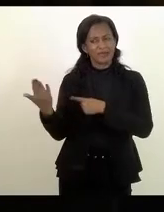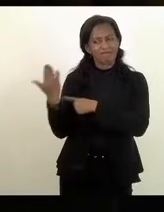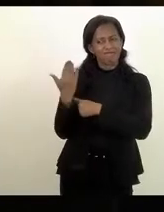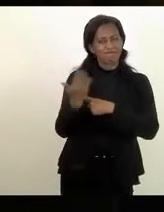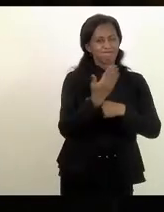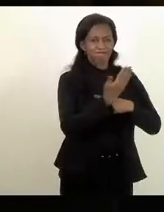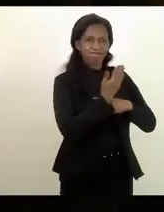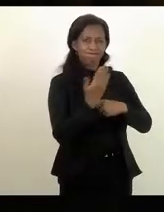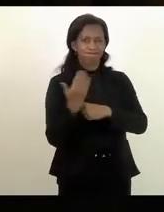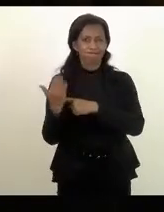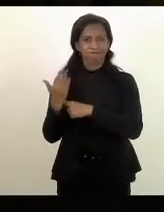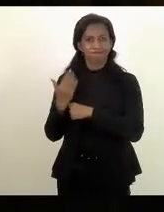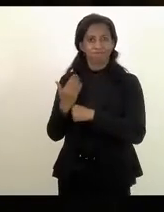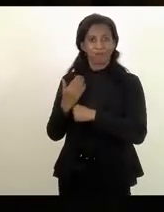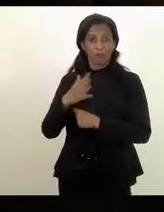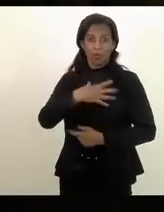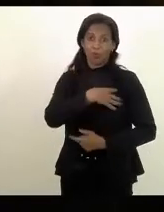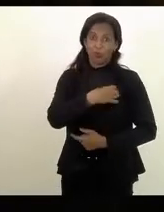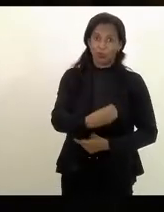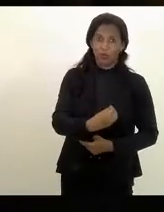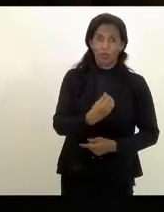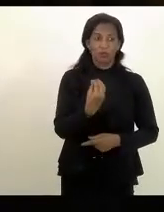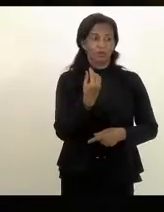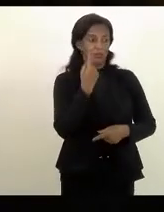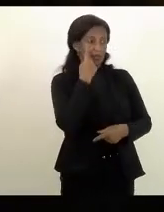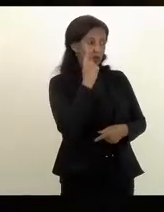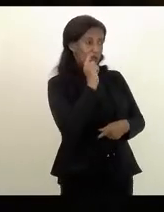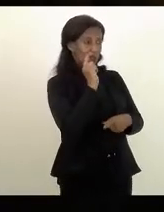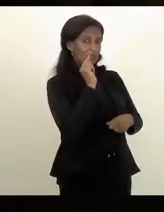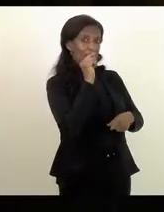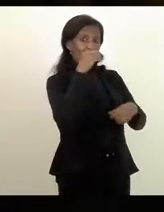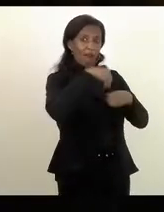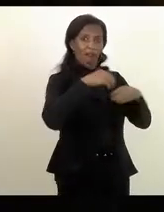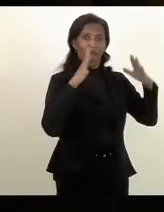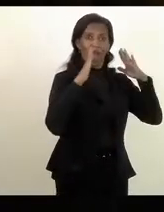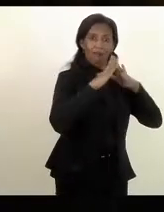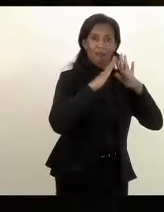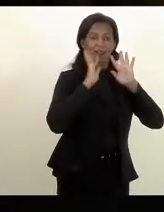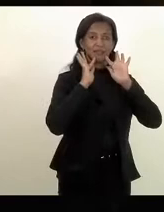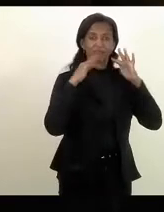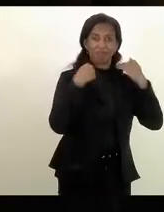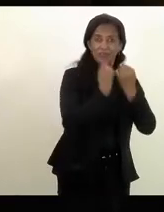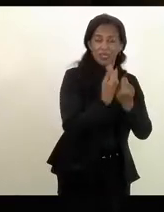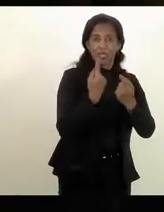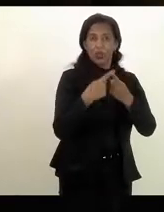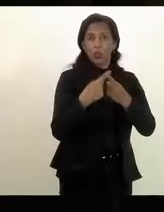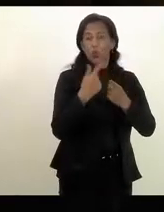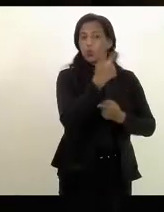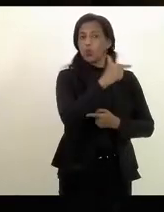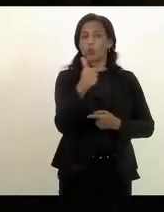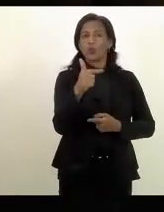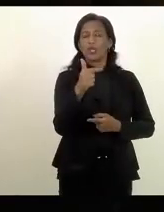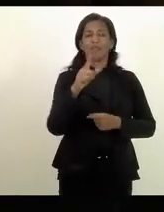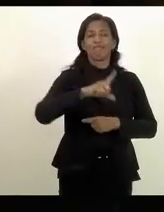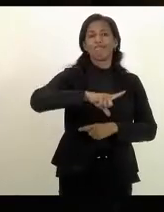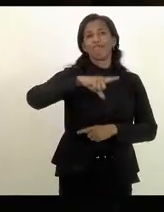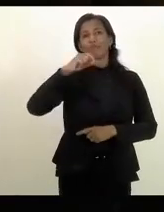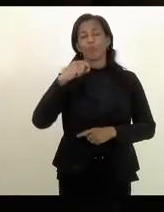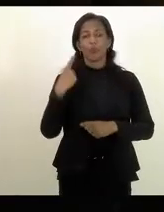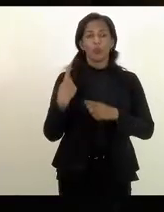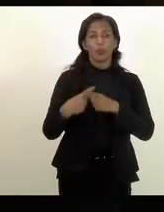filhos tendo que manter o seu lar e não há qualquer outra opção porque muitas delas